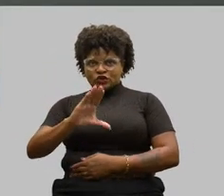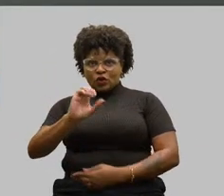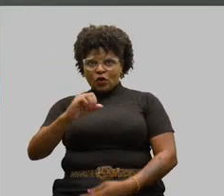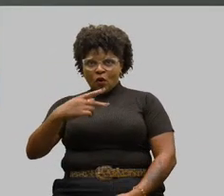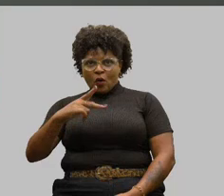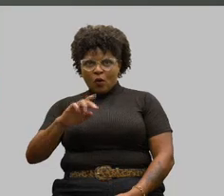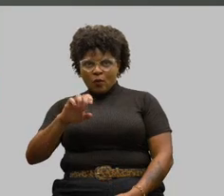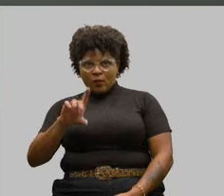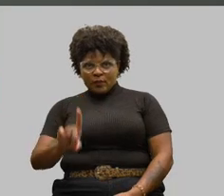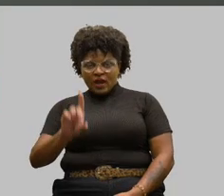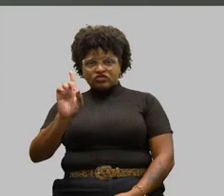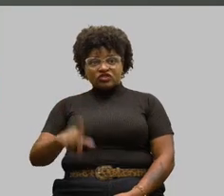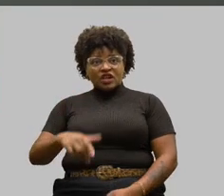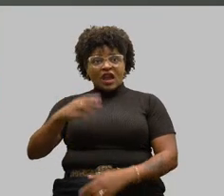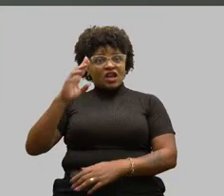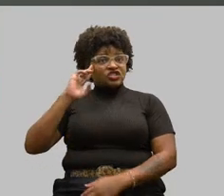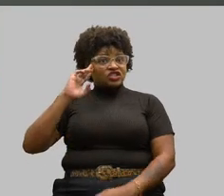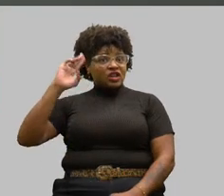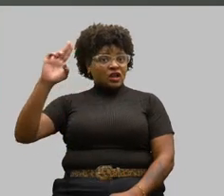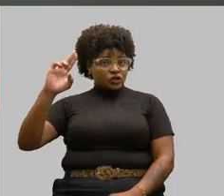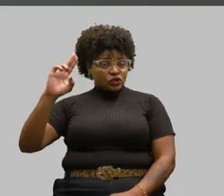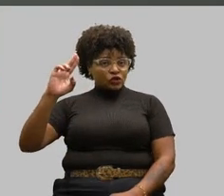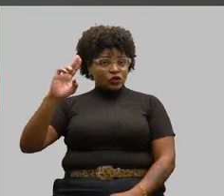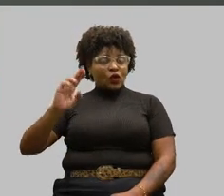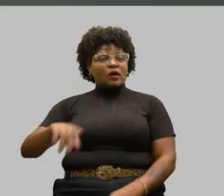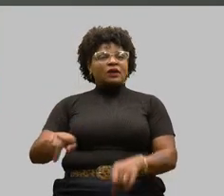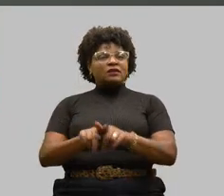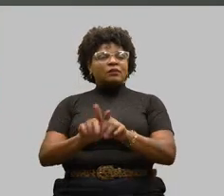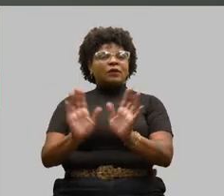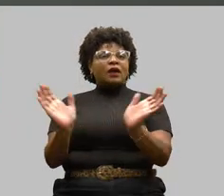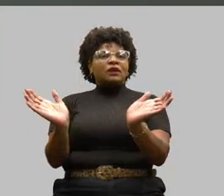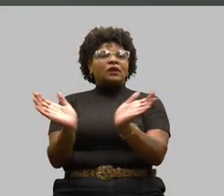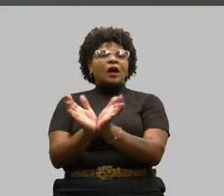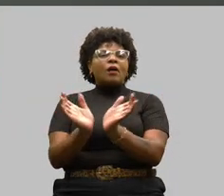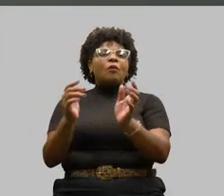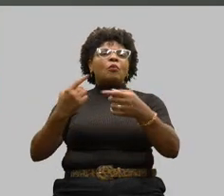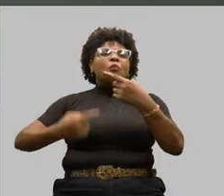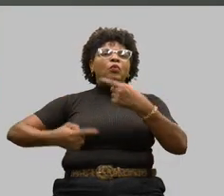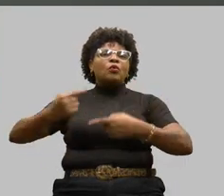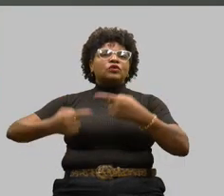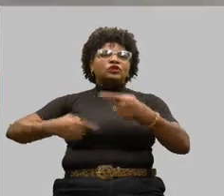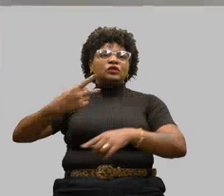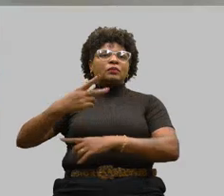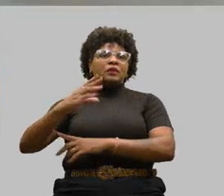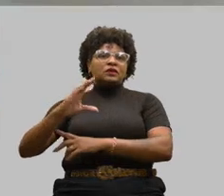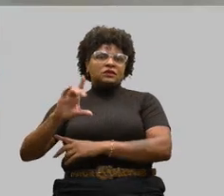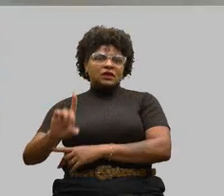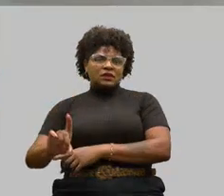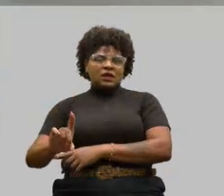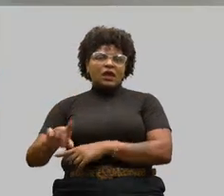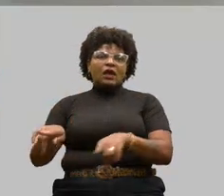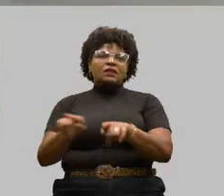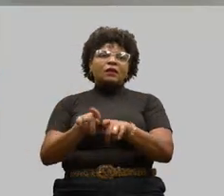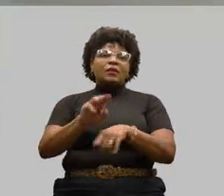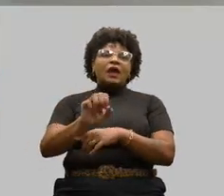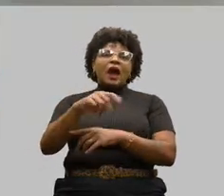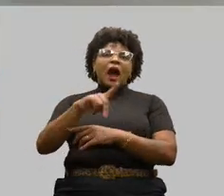Estadual de políticas para pessoa com deficiência e da Amanda Carvalho aqui representando a subsecretaria de